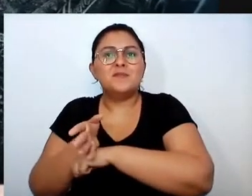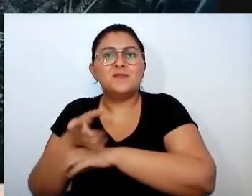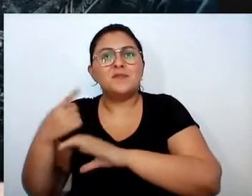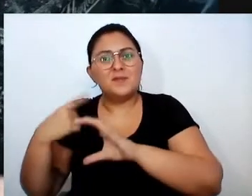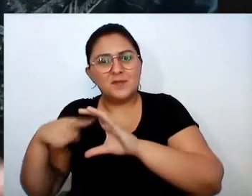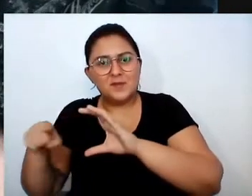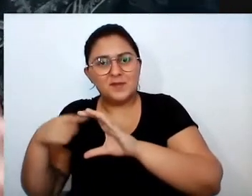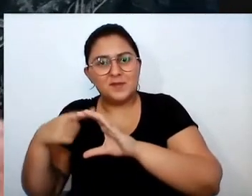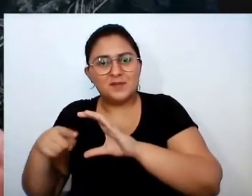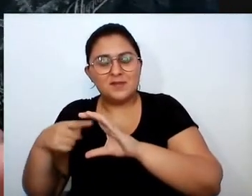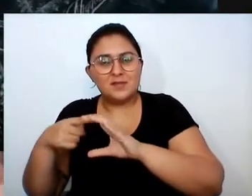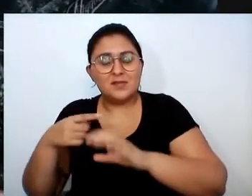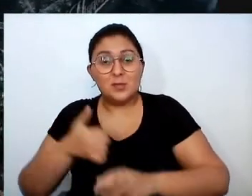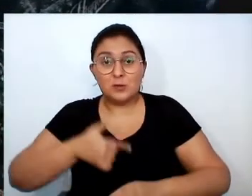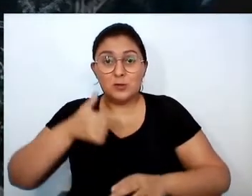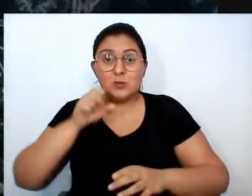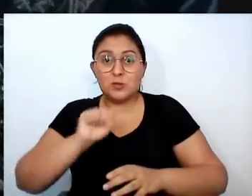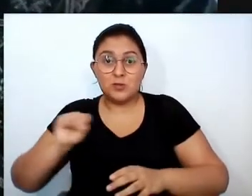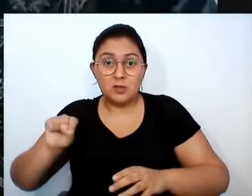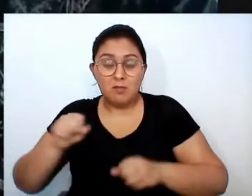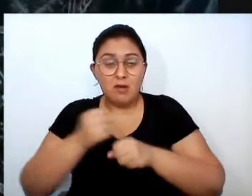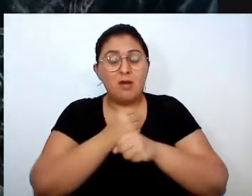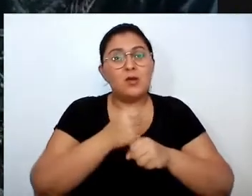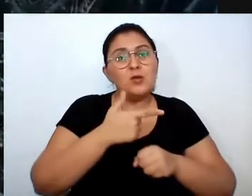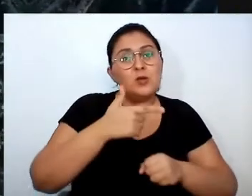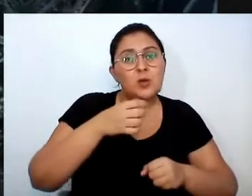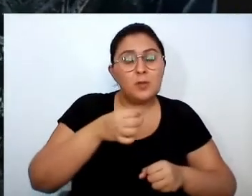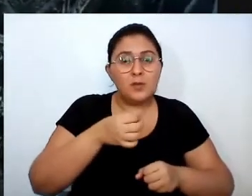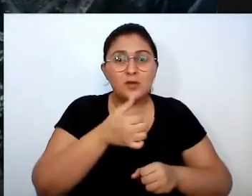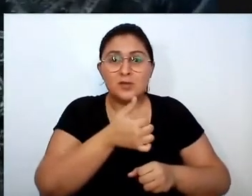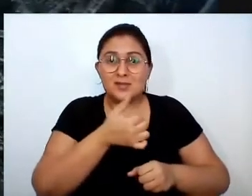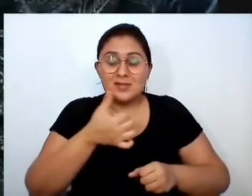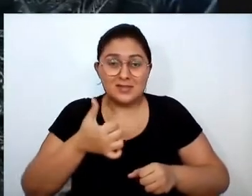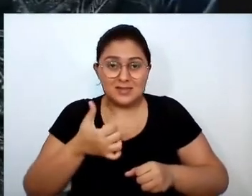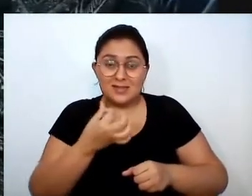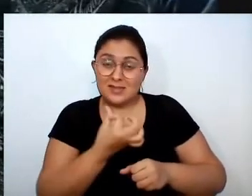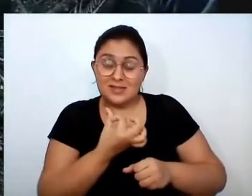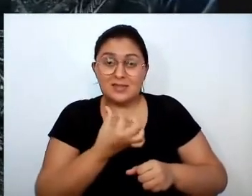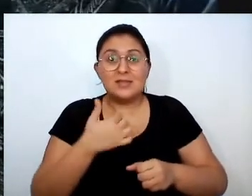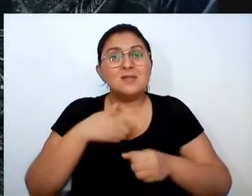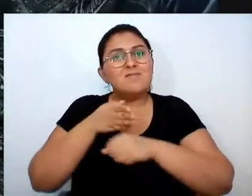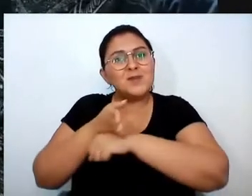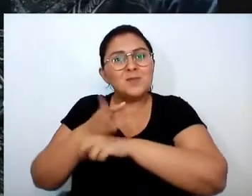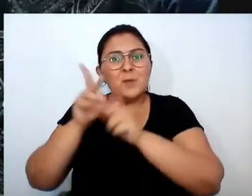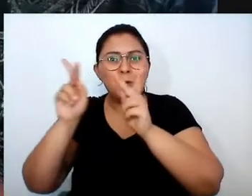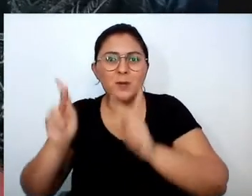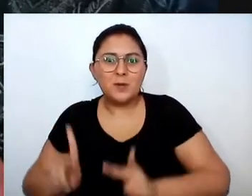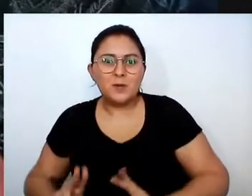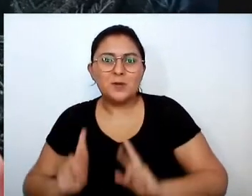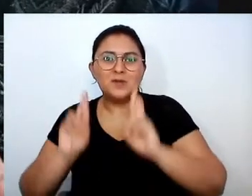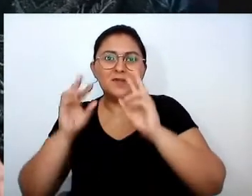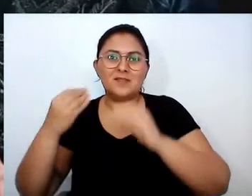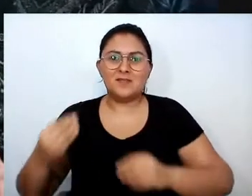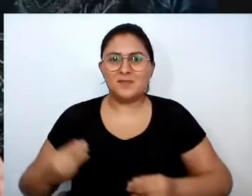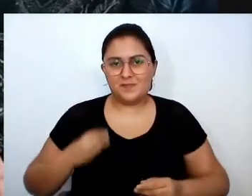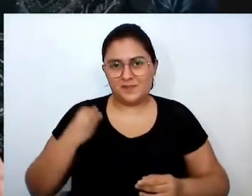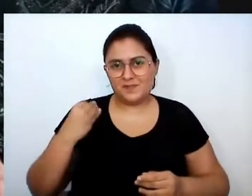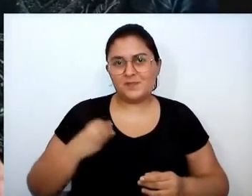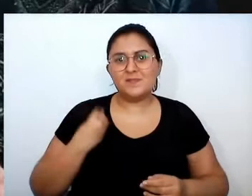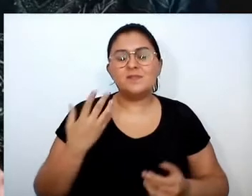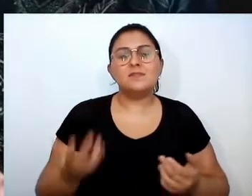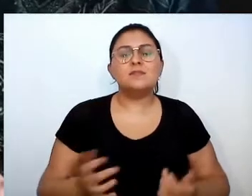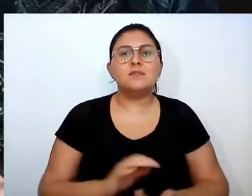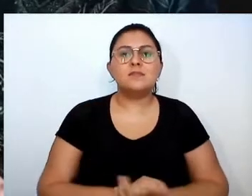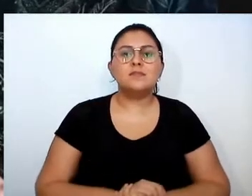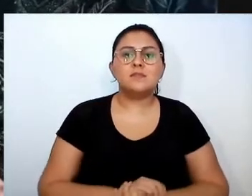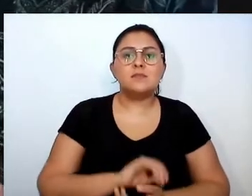até hoje, graças a Deus, consegui. No segundo semestre de 2016, entrei no curso, no Esperança Que Viva. legal. Que legal. Então, quando